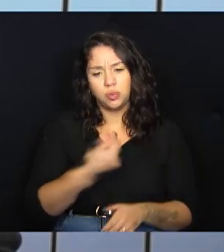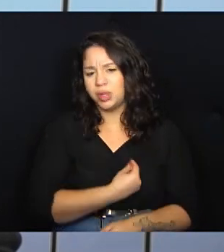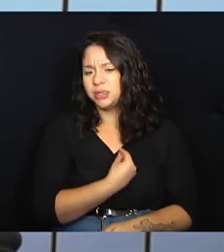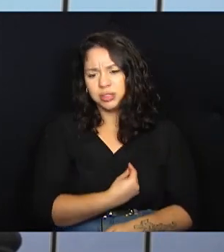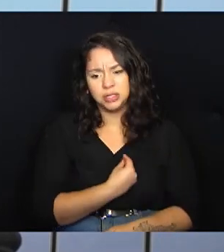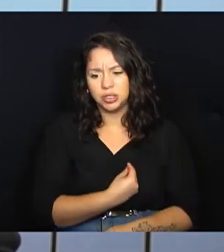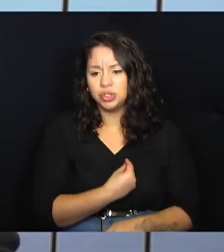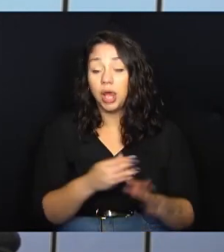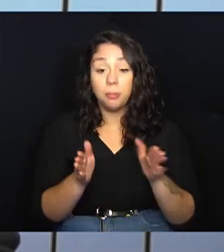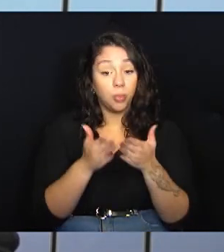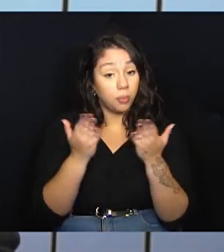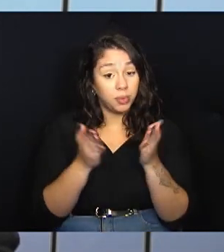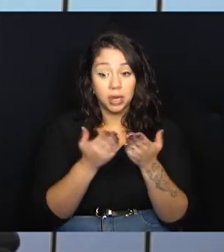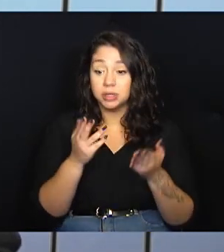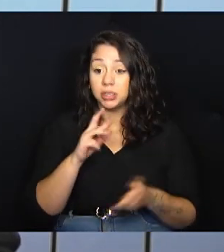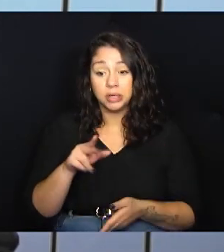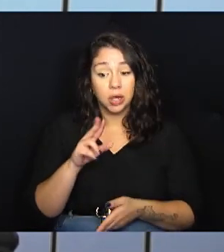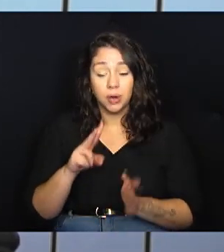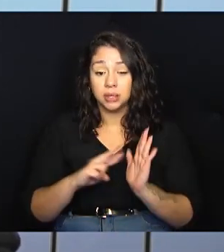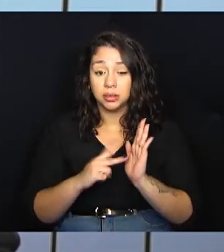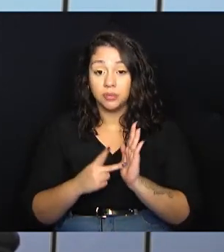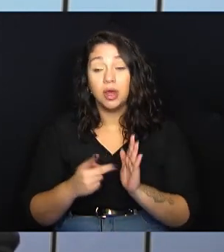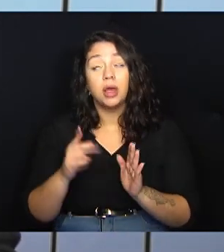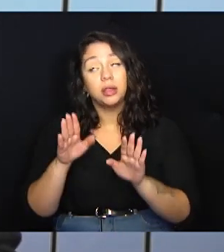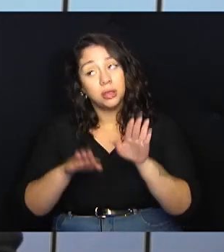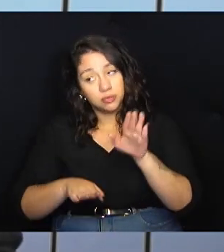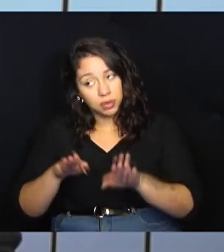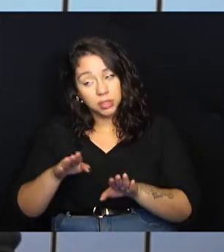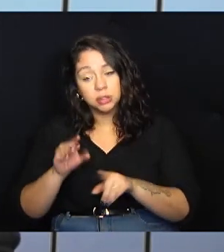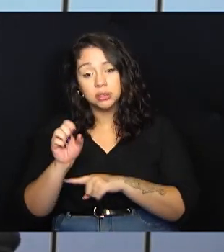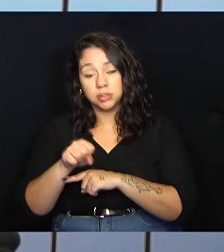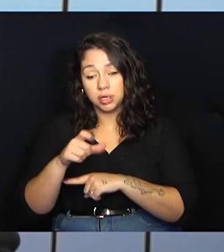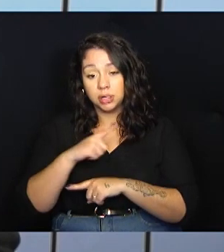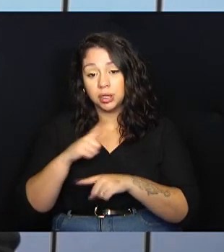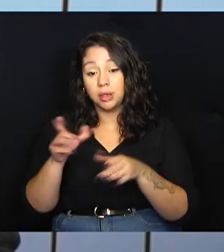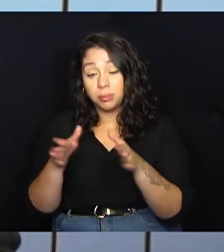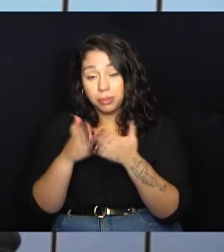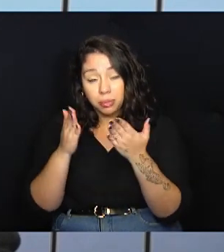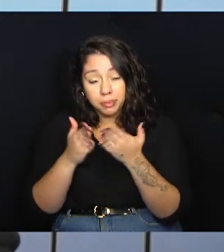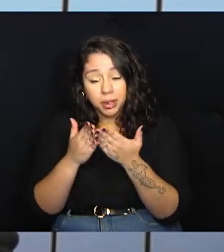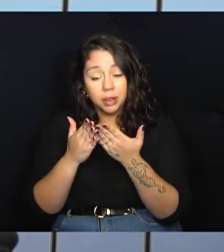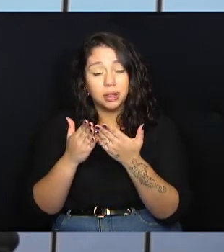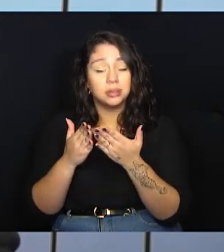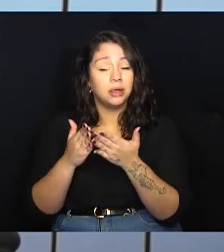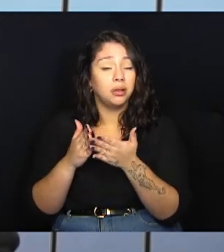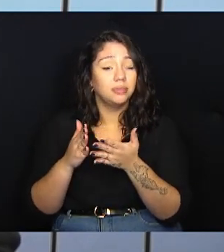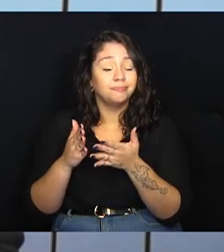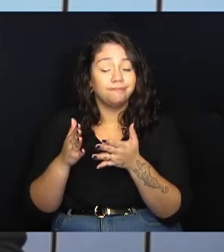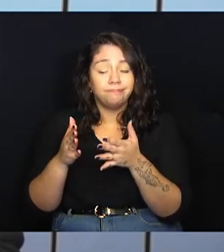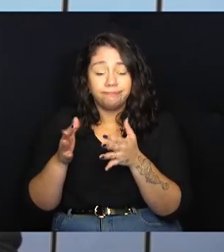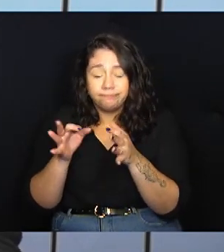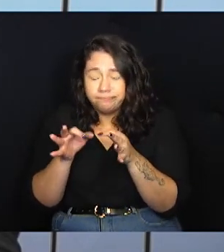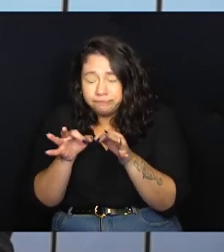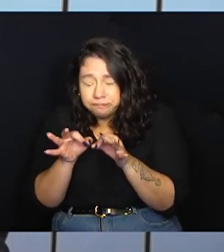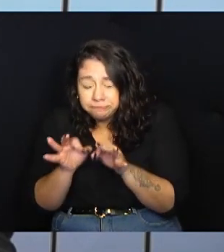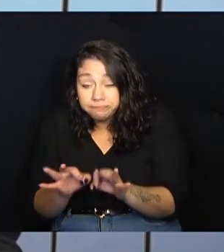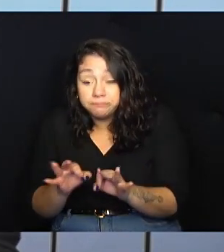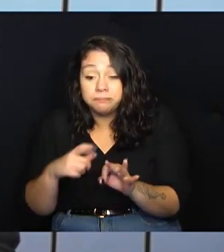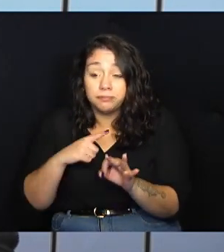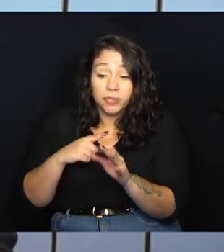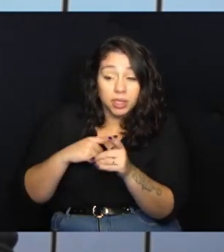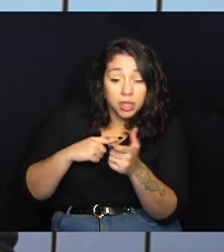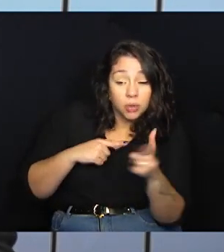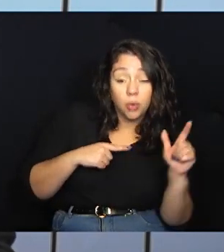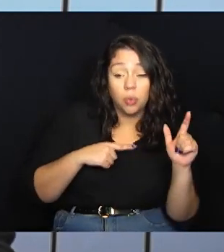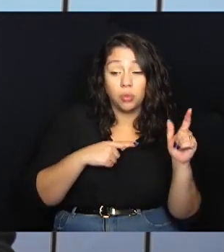é que, em decorrência da pobreza, né, da miséria, essa família tenha outros envolvimentos